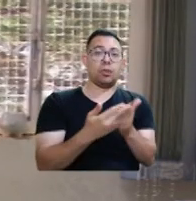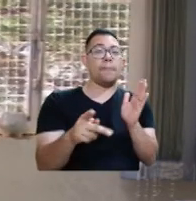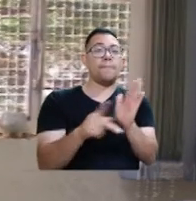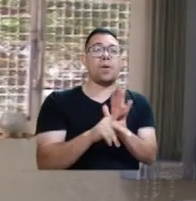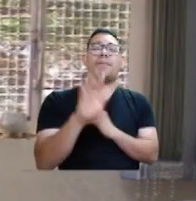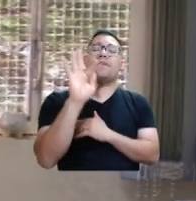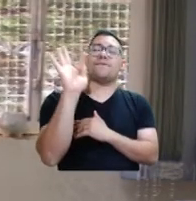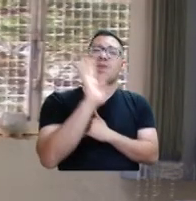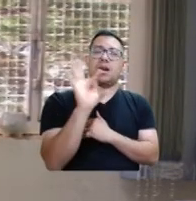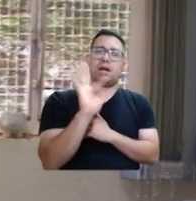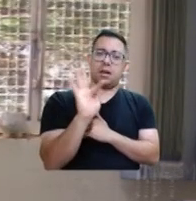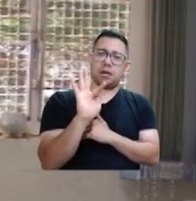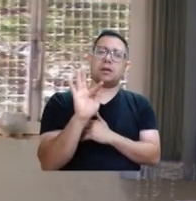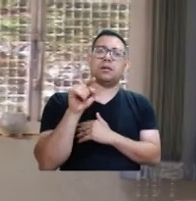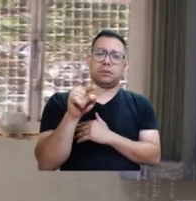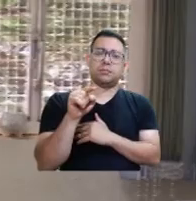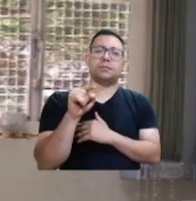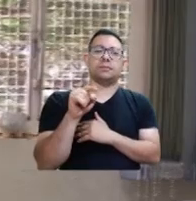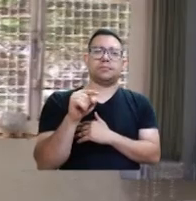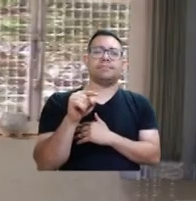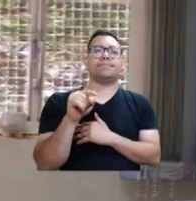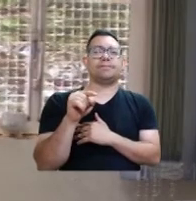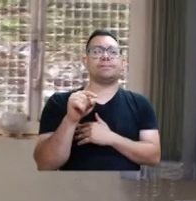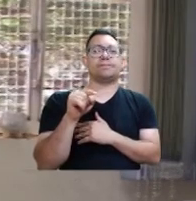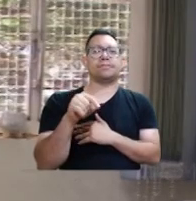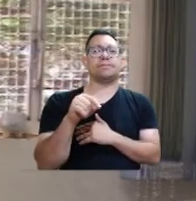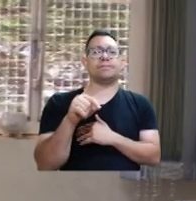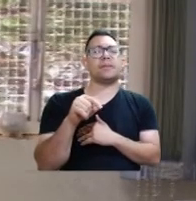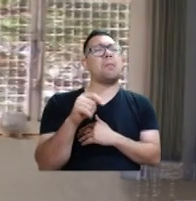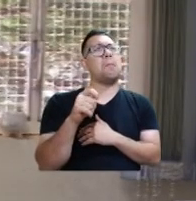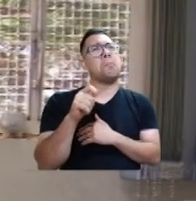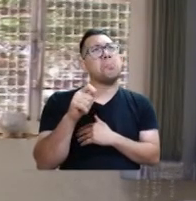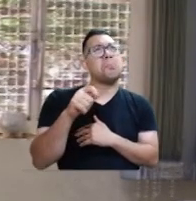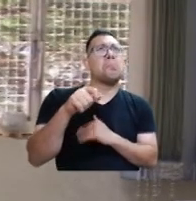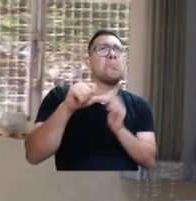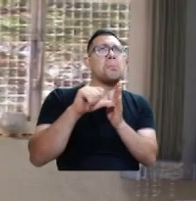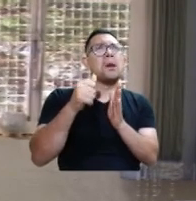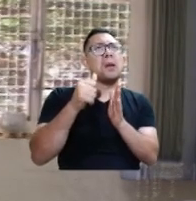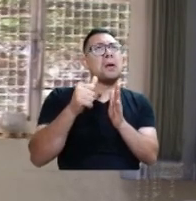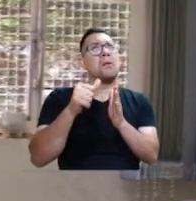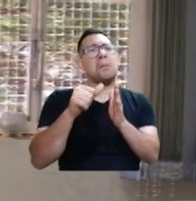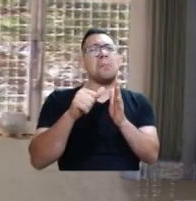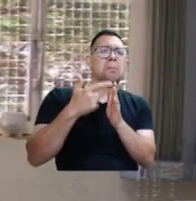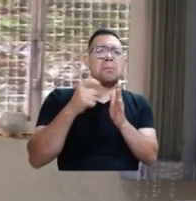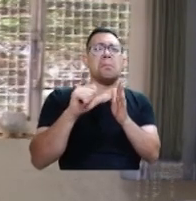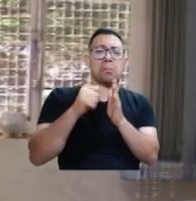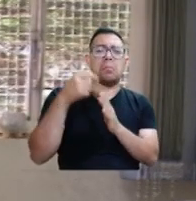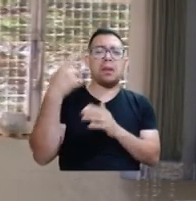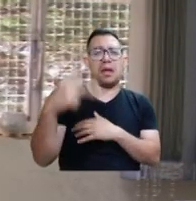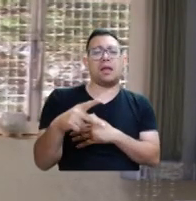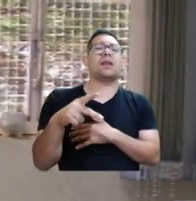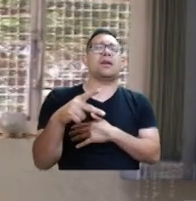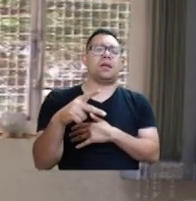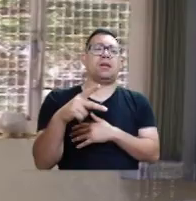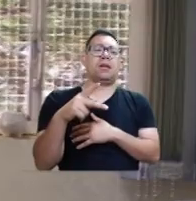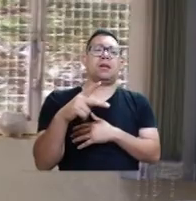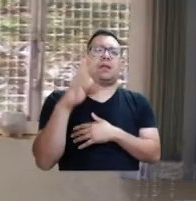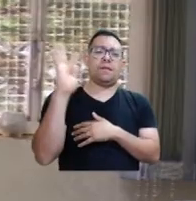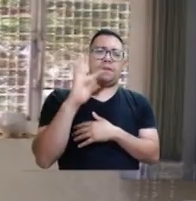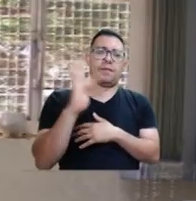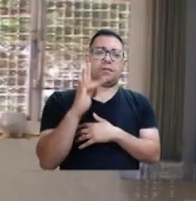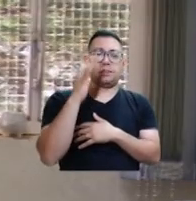pelo valor histórico que o acervo da Gramofone tem para a cidade de Franca. Eu acho que a Gramofone, se não foi a primeira, deve ter sido uma das